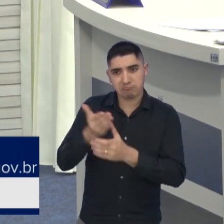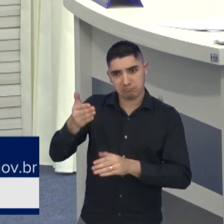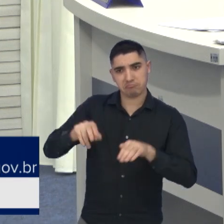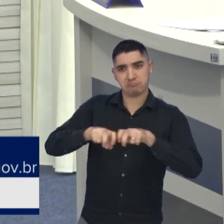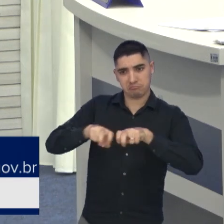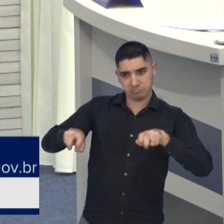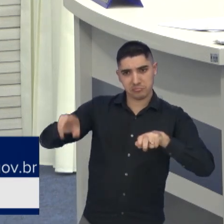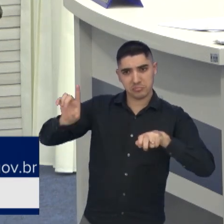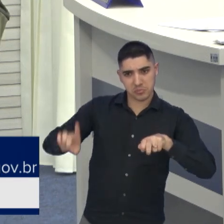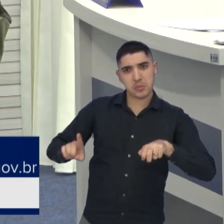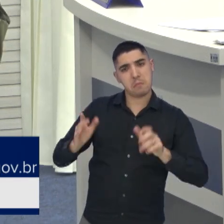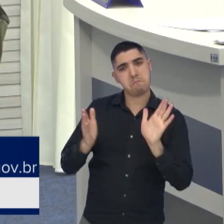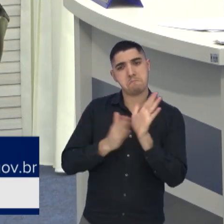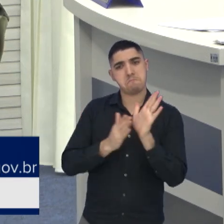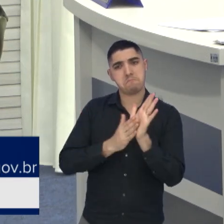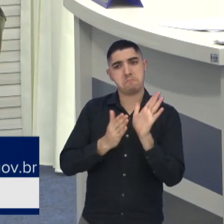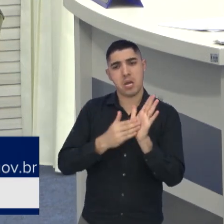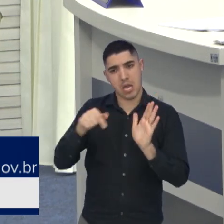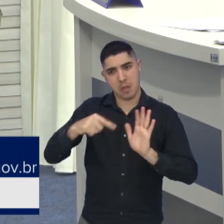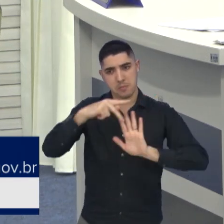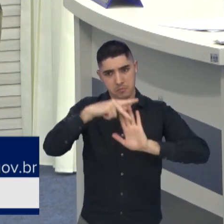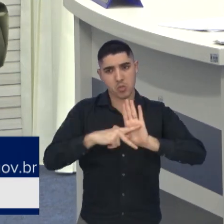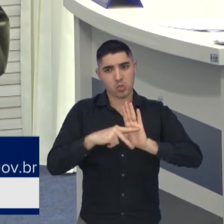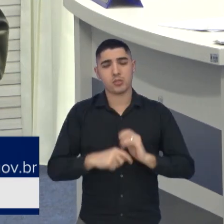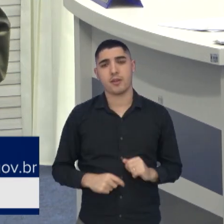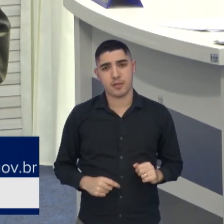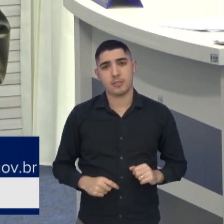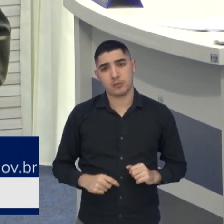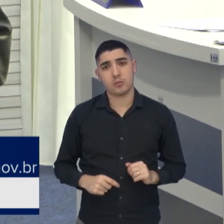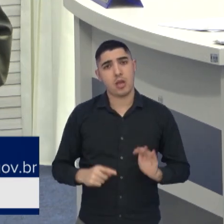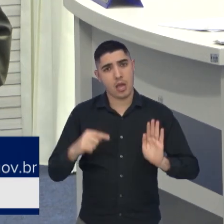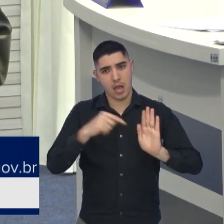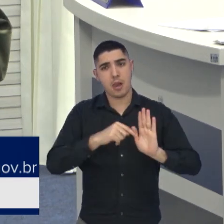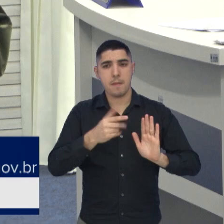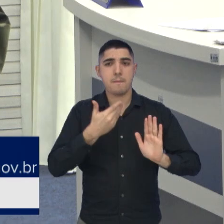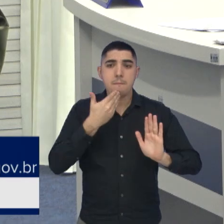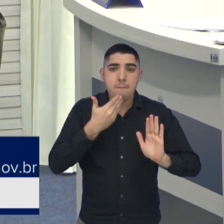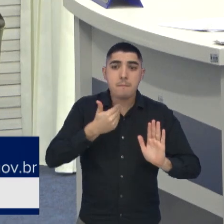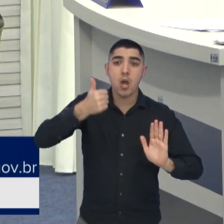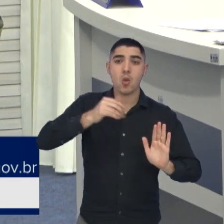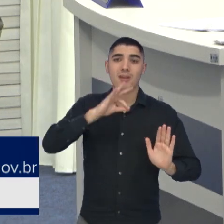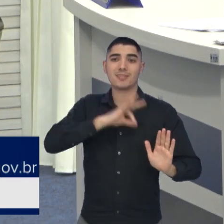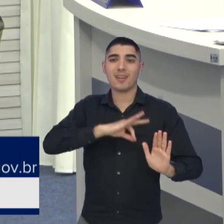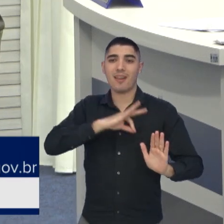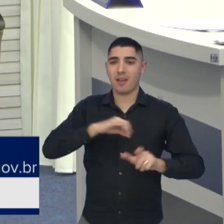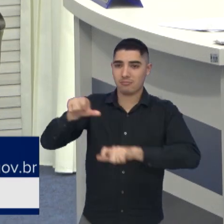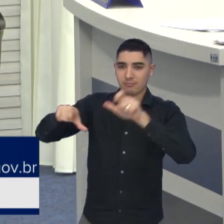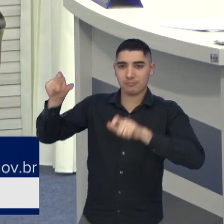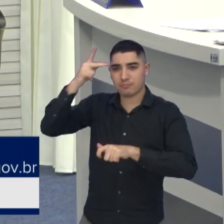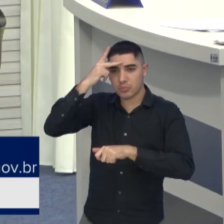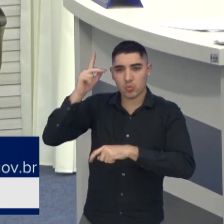projeto, que vai dar um melhor salário para o nosso estagiário.